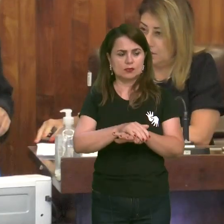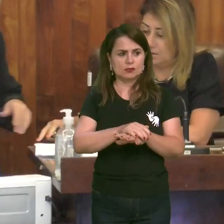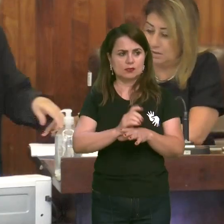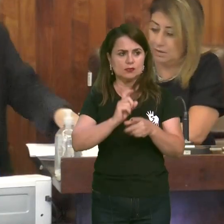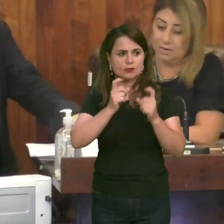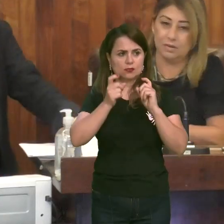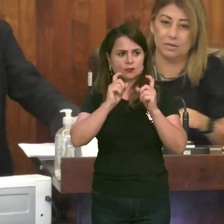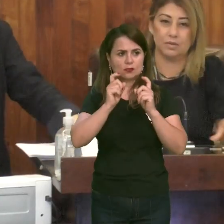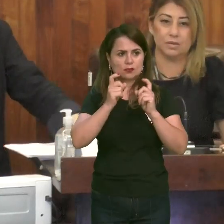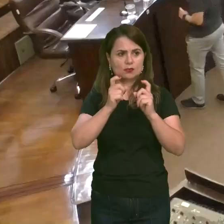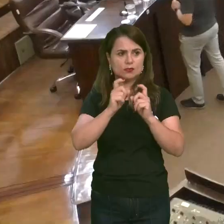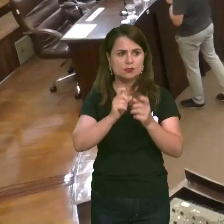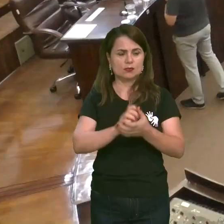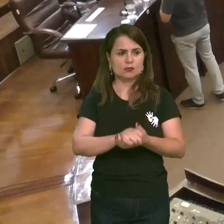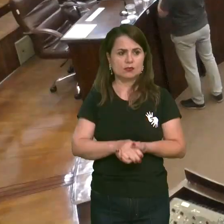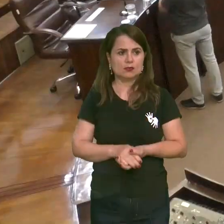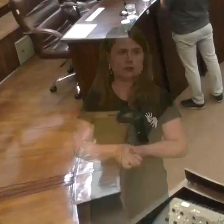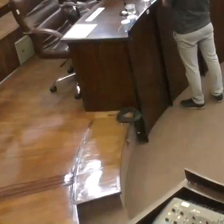ordinária